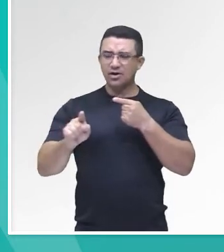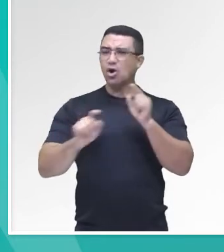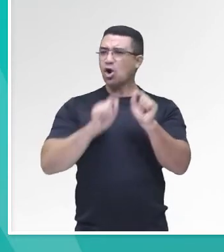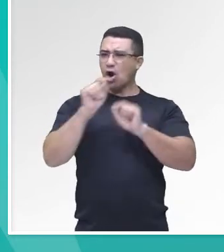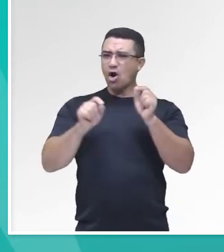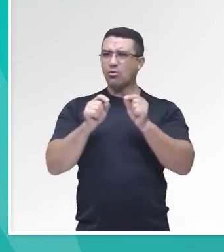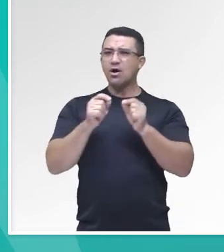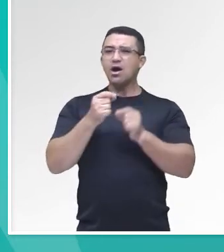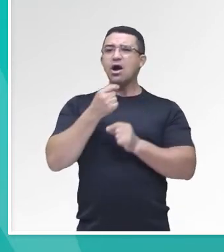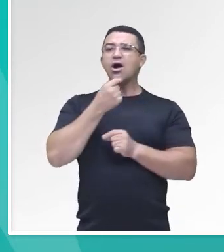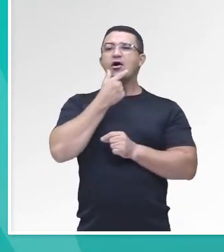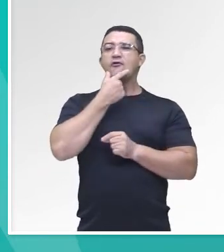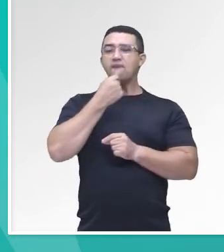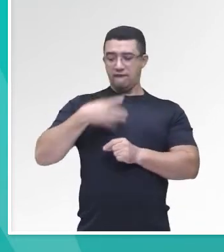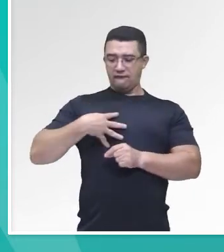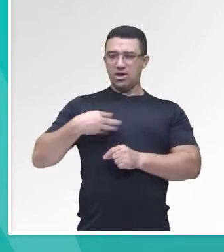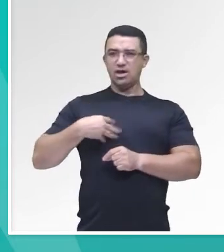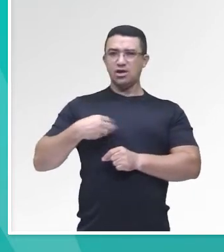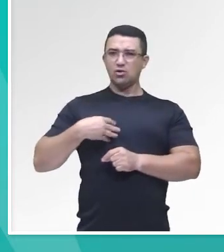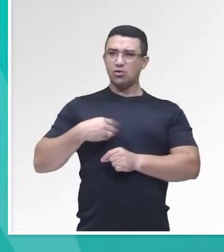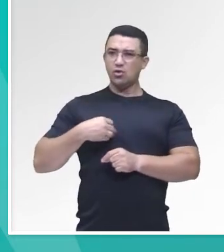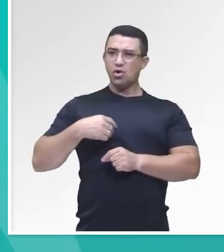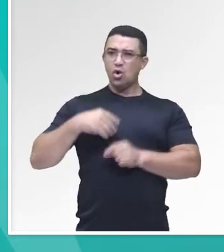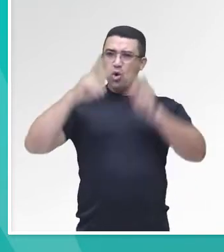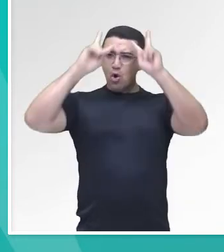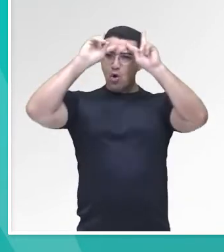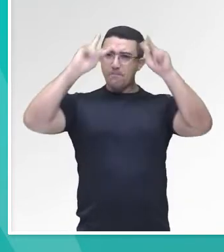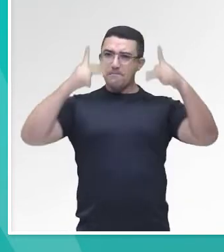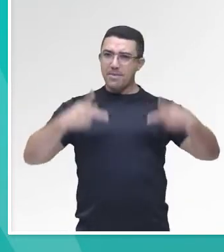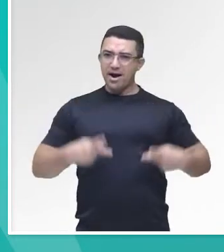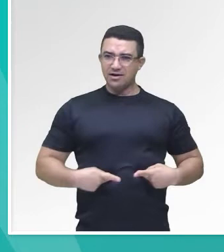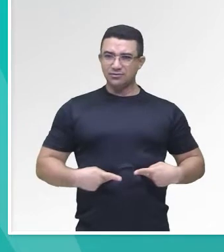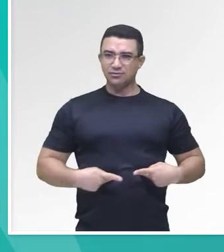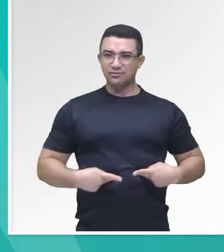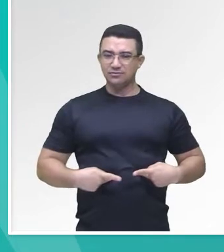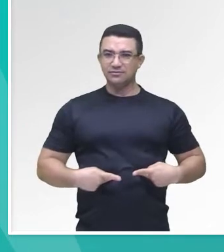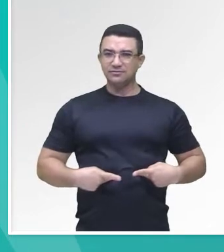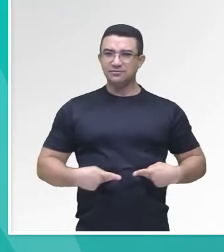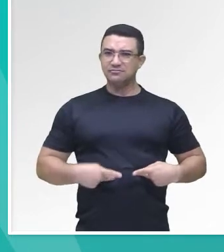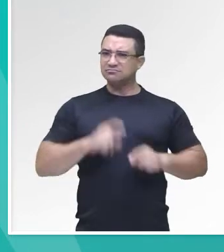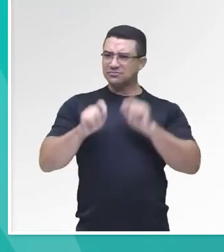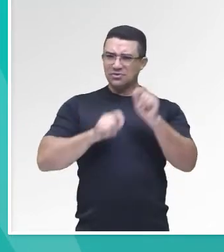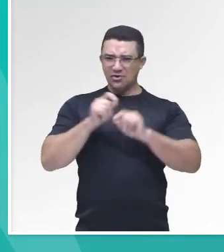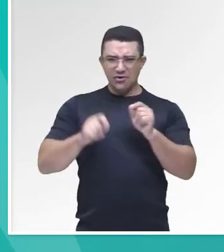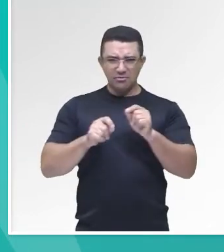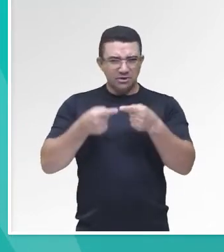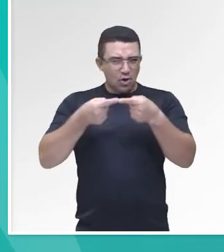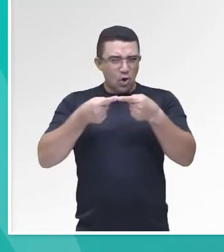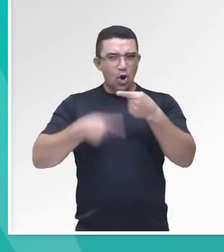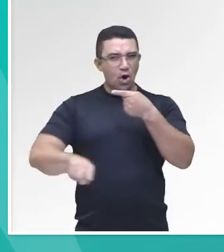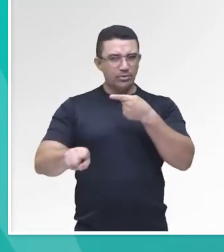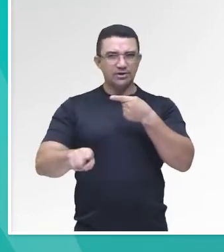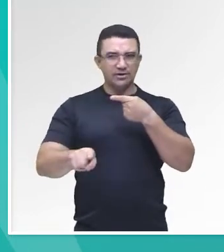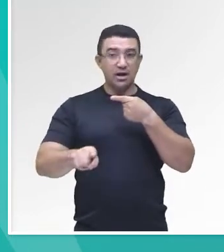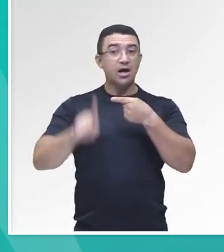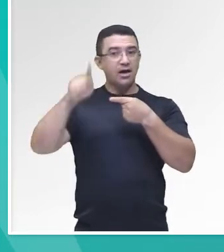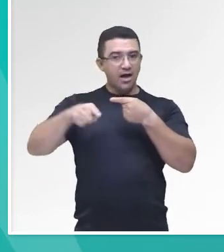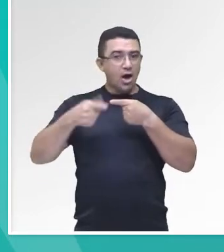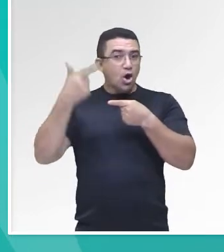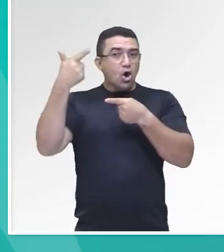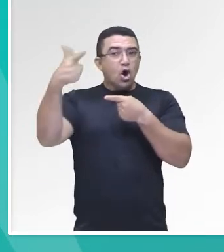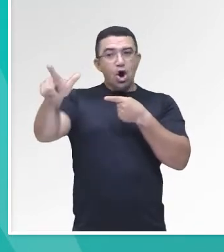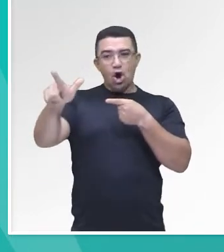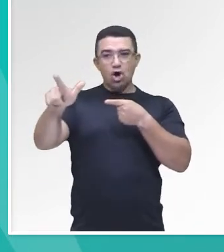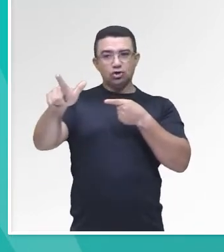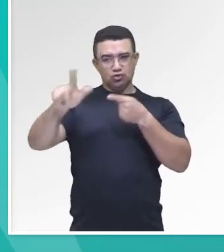vocês. Naquele contexto em que eu coloquei para vocês no início, que o gato da vizinha vive atormentando, então, lá é o